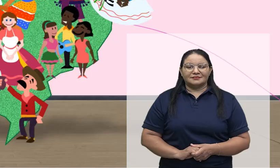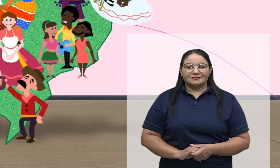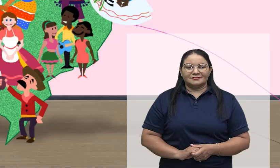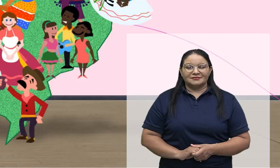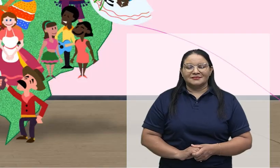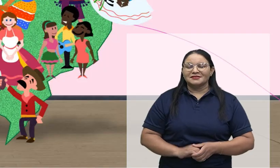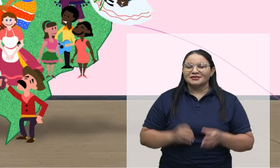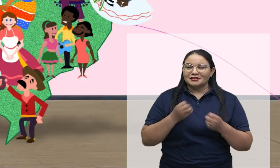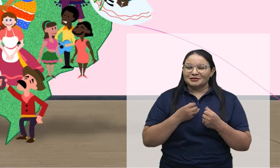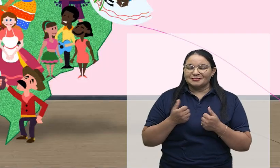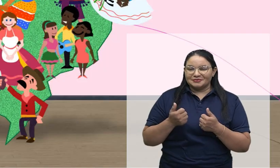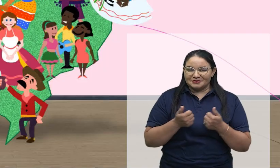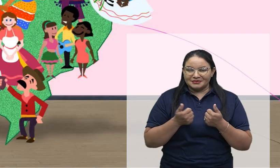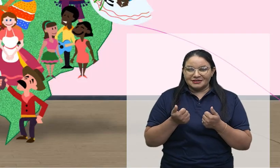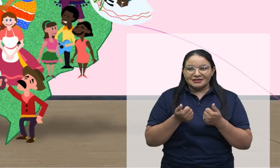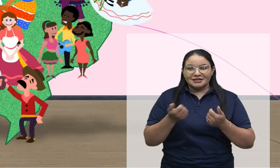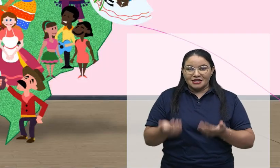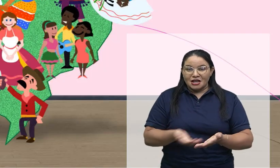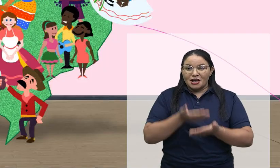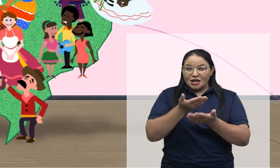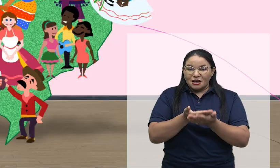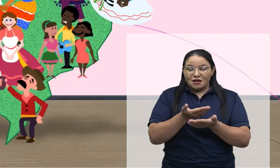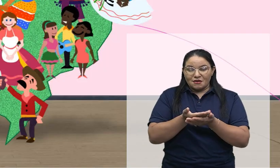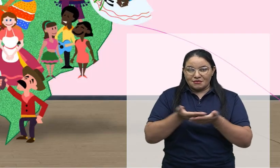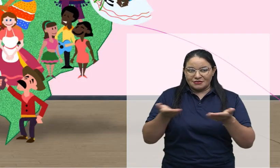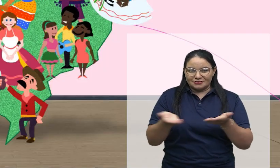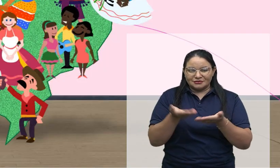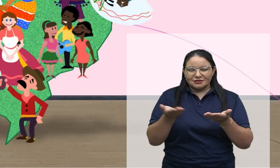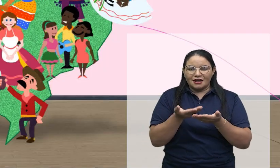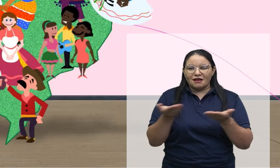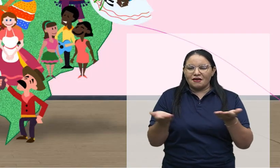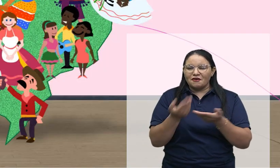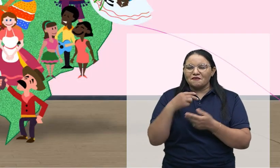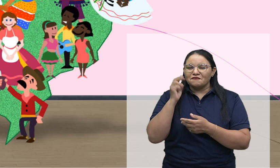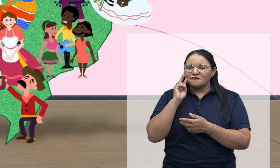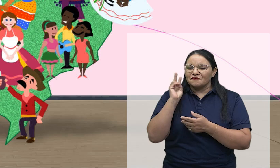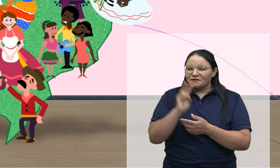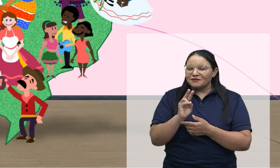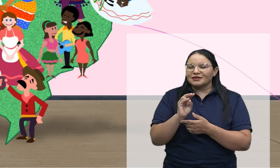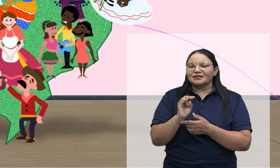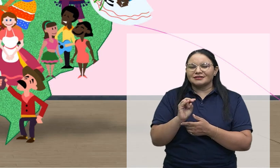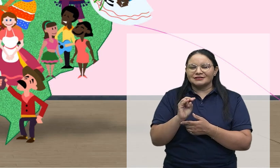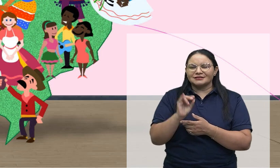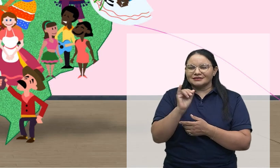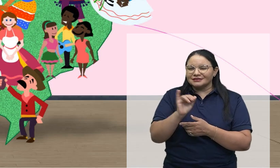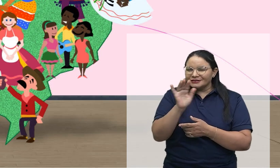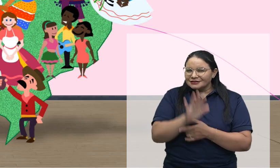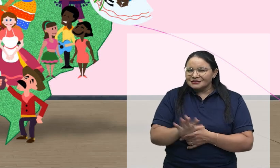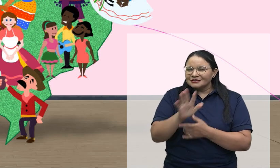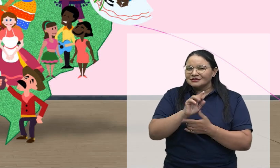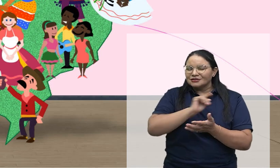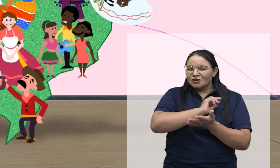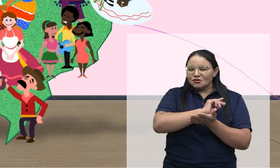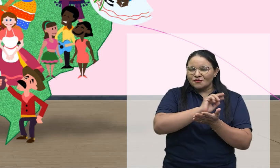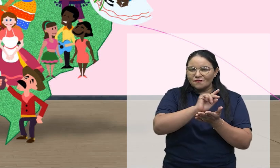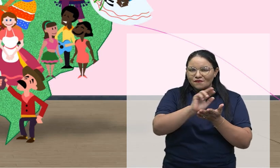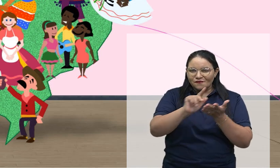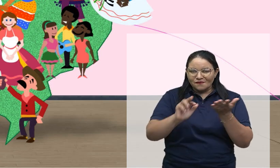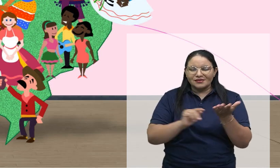Muito bem, então na nossa aula de hoje vamos começar observando essa diversidade no nosso